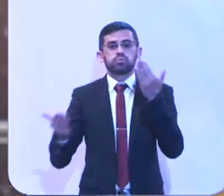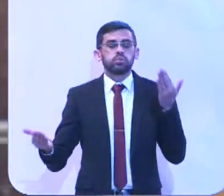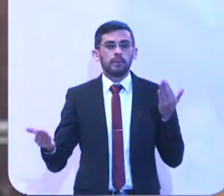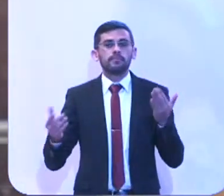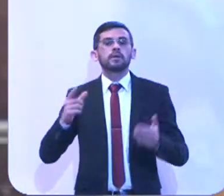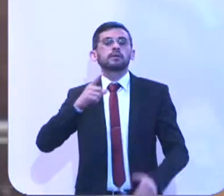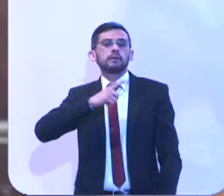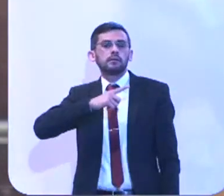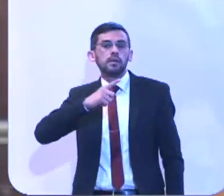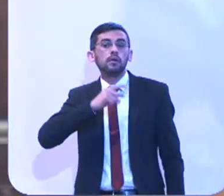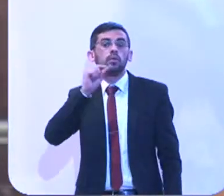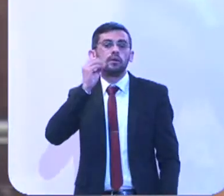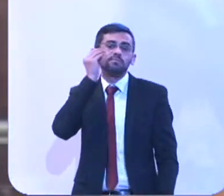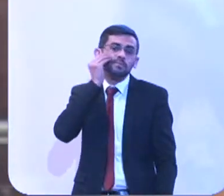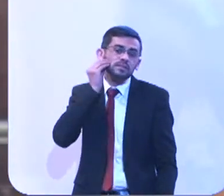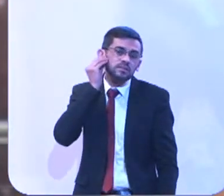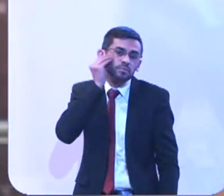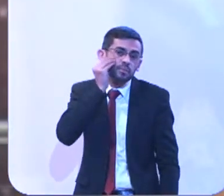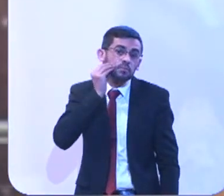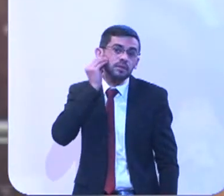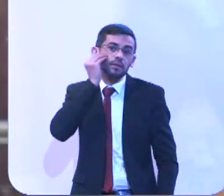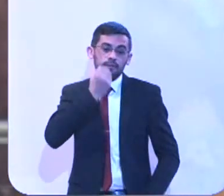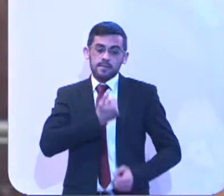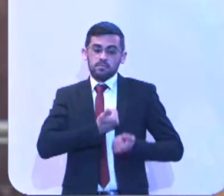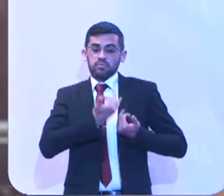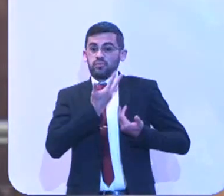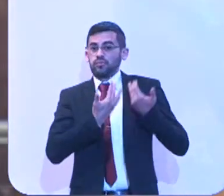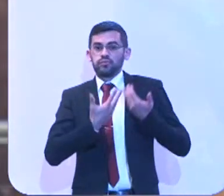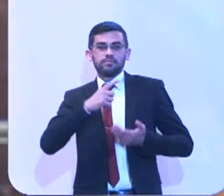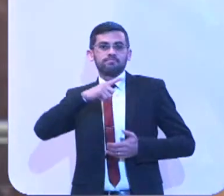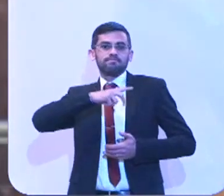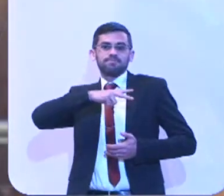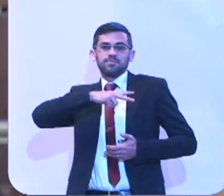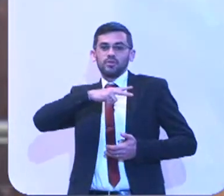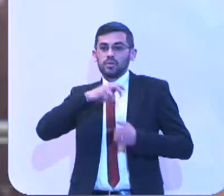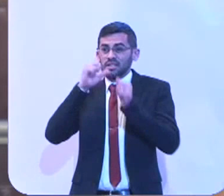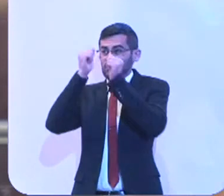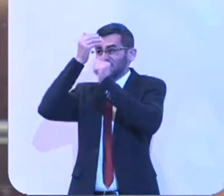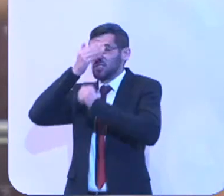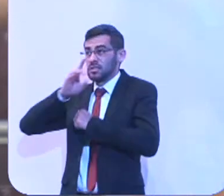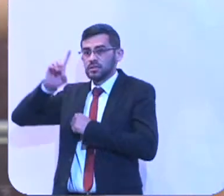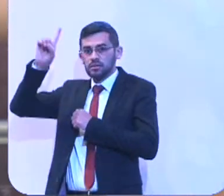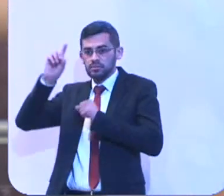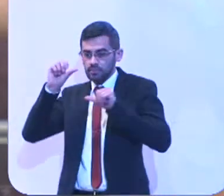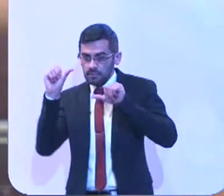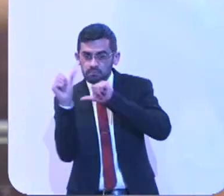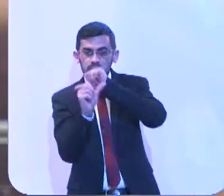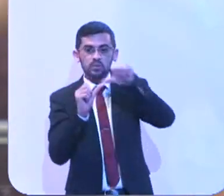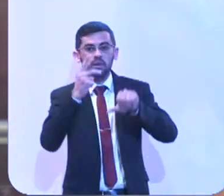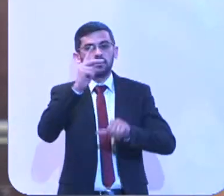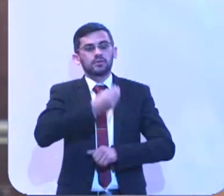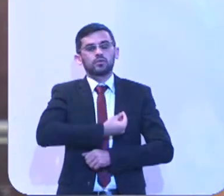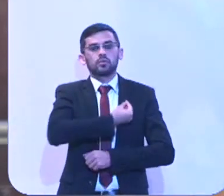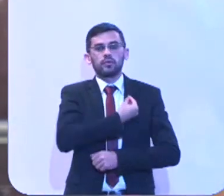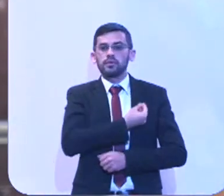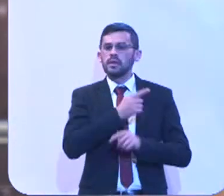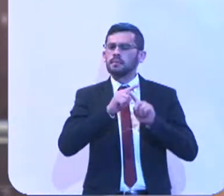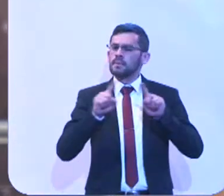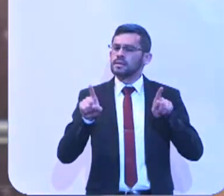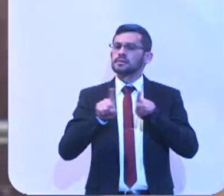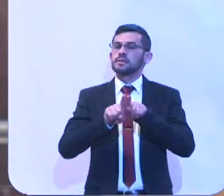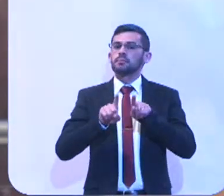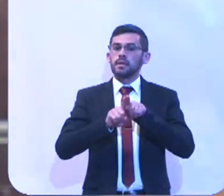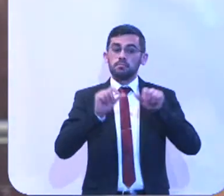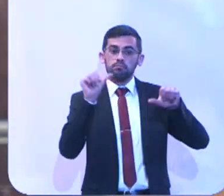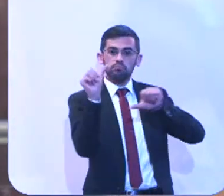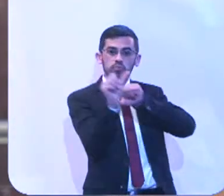a experimentar um avivamento pessoal que vai transformar a sua vida, mas vai transformar a vida